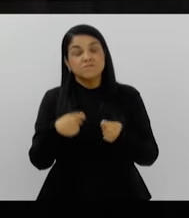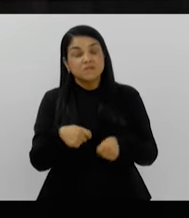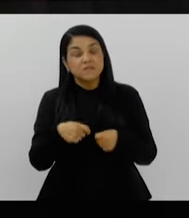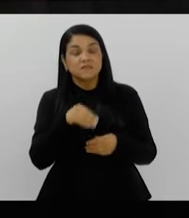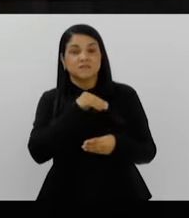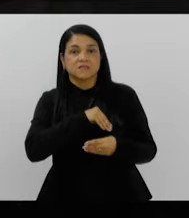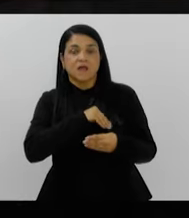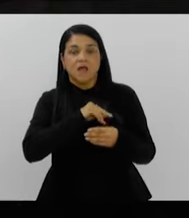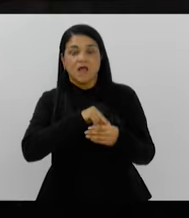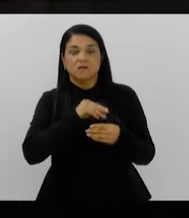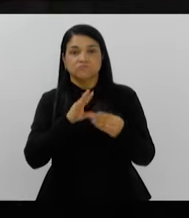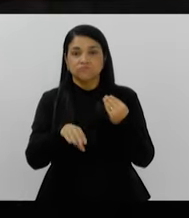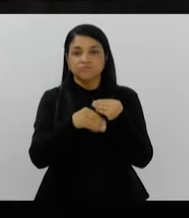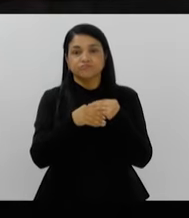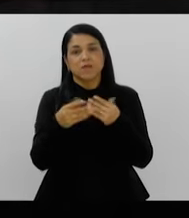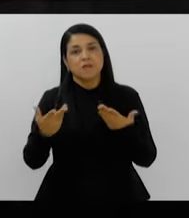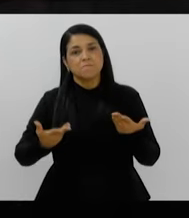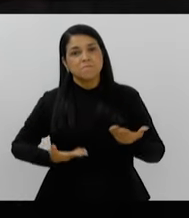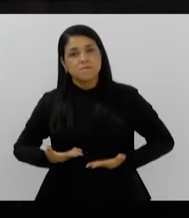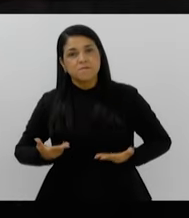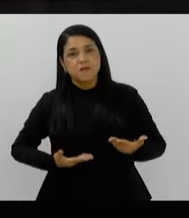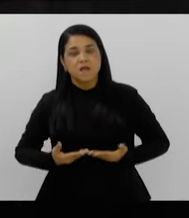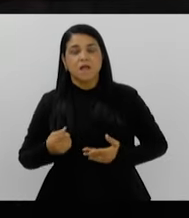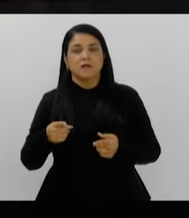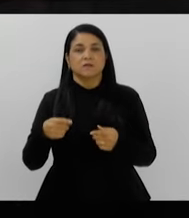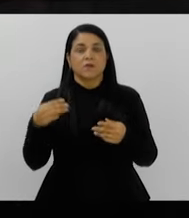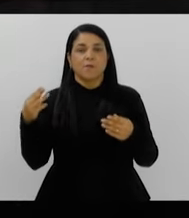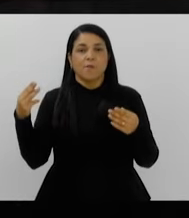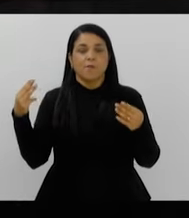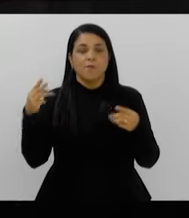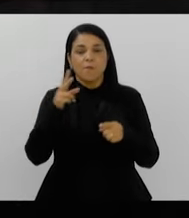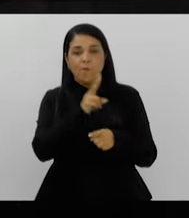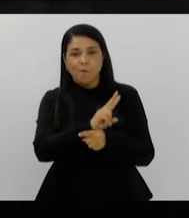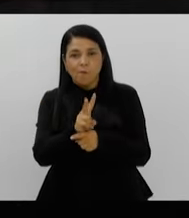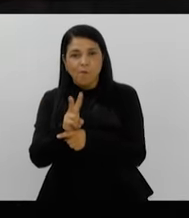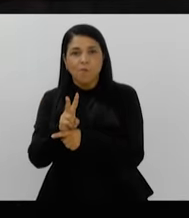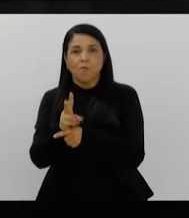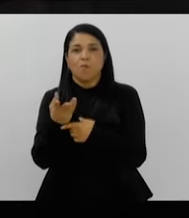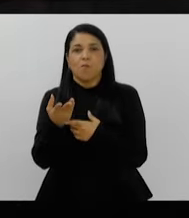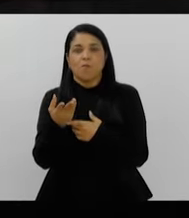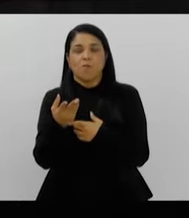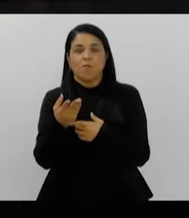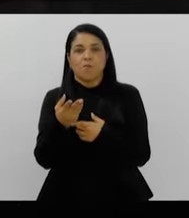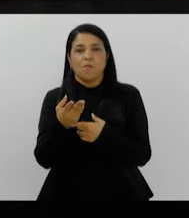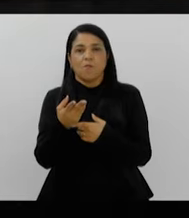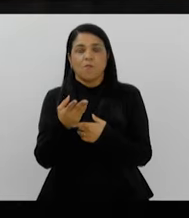salarial. Uma empregada doméstica, um porteiro, um trabalhador agrícola, né?